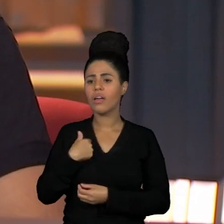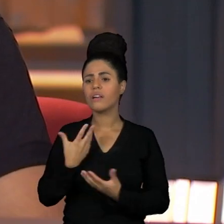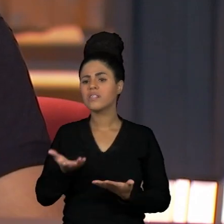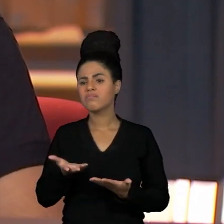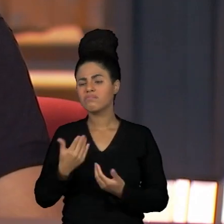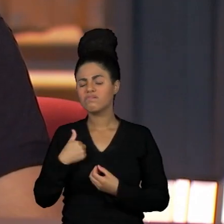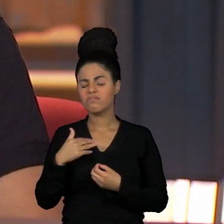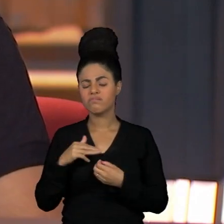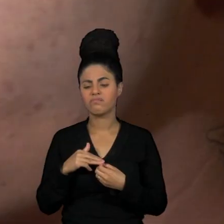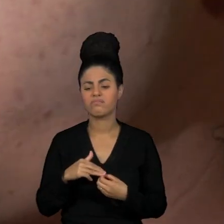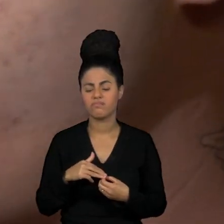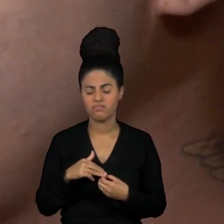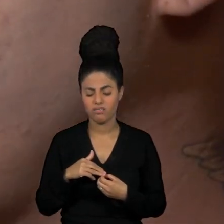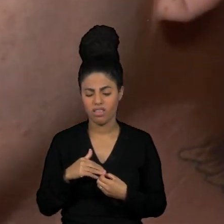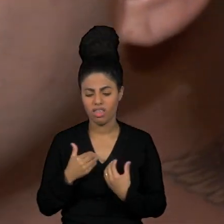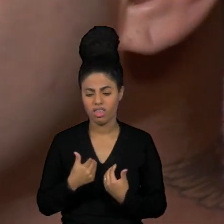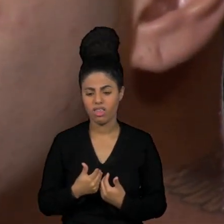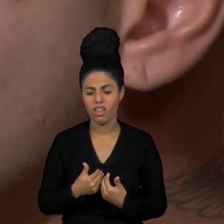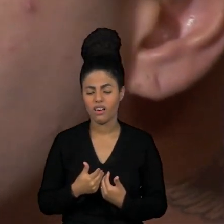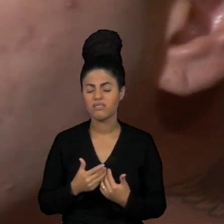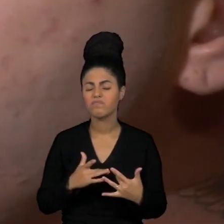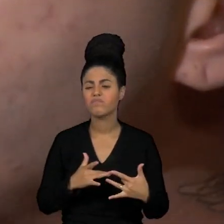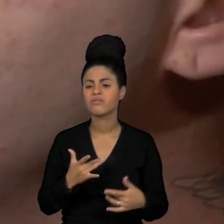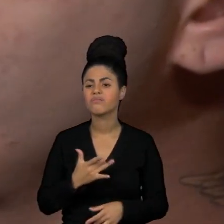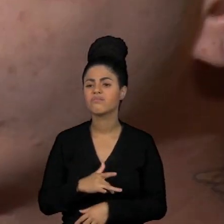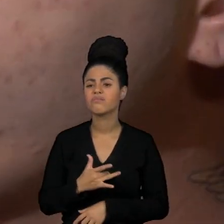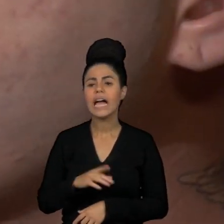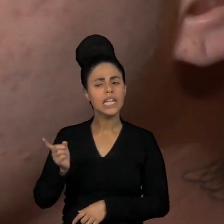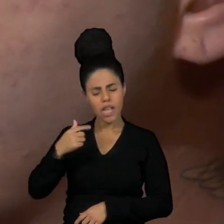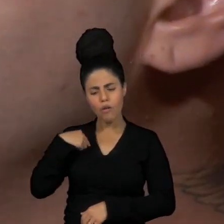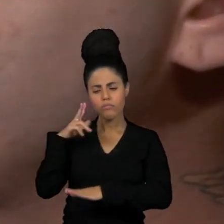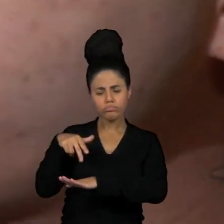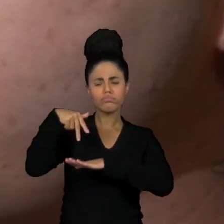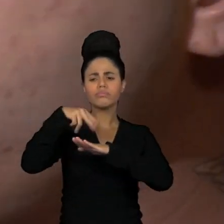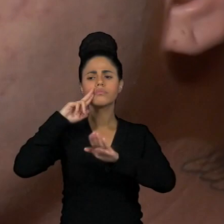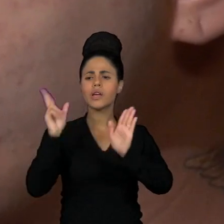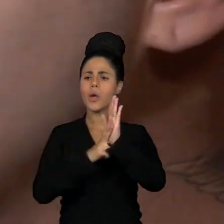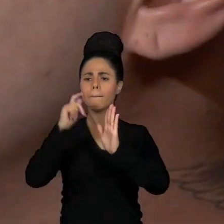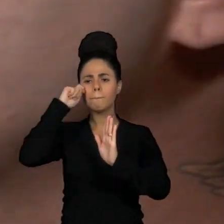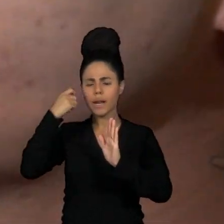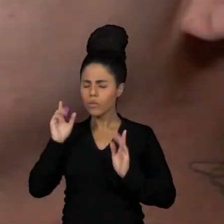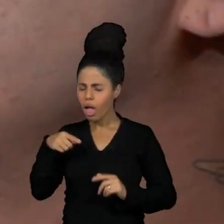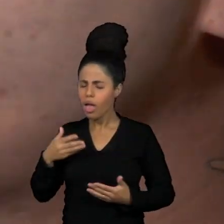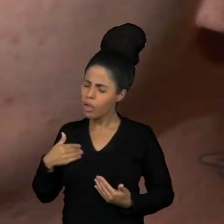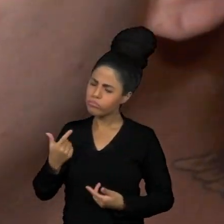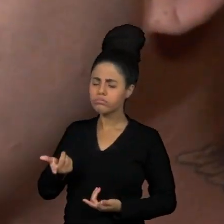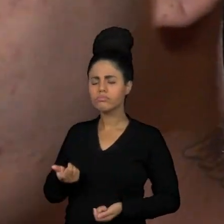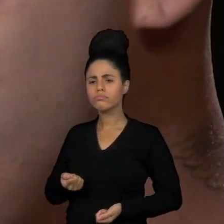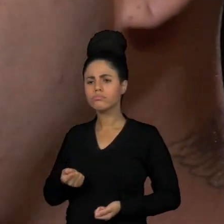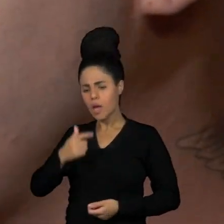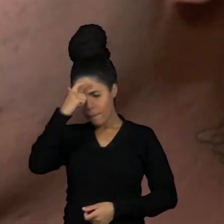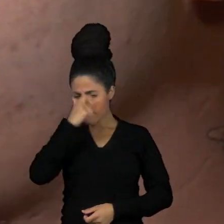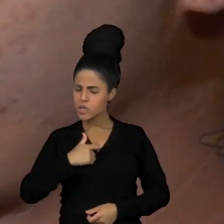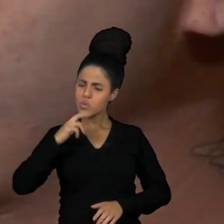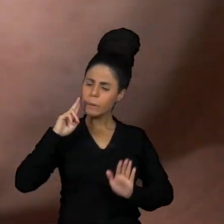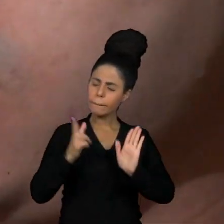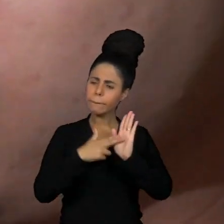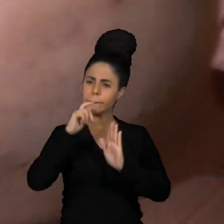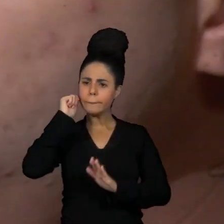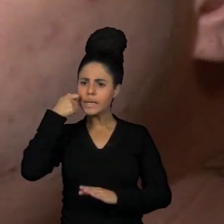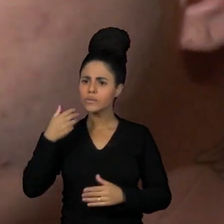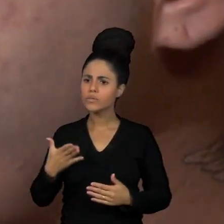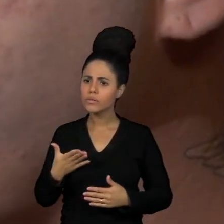uma desculpa, um vitimismo. Ele fala assim, não, mano, sou negão mesmo. E tem vários negão, monstro aí, que